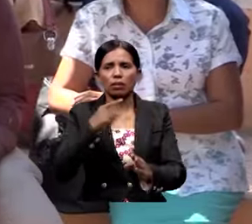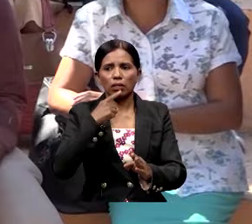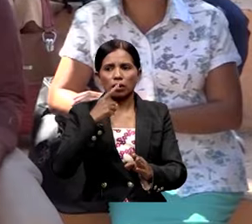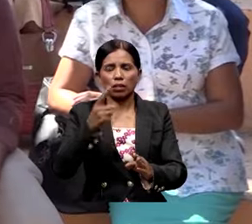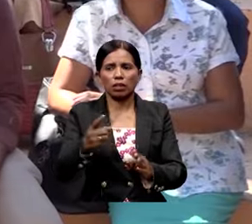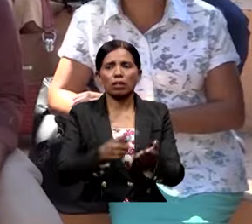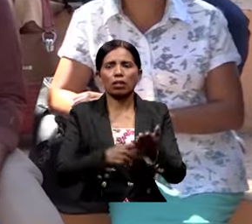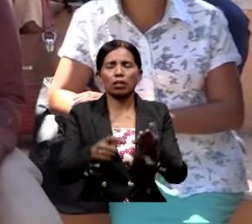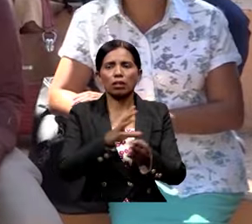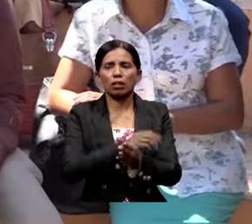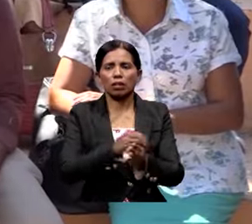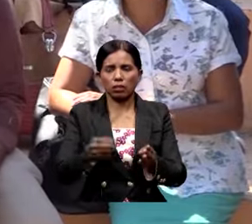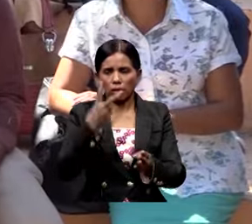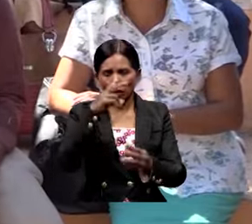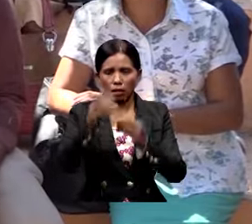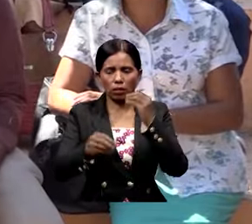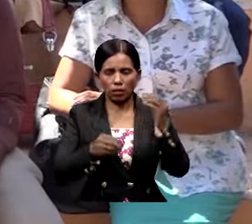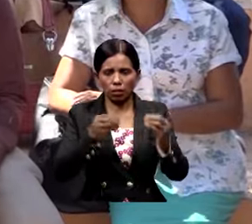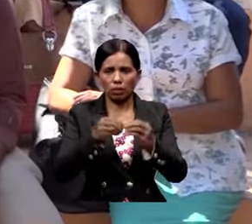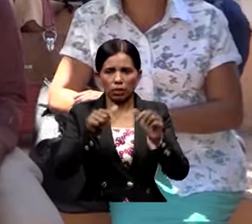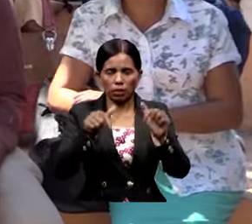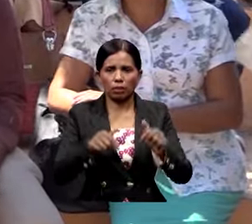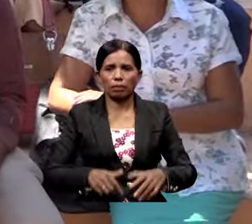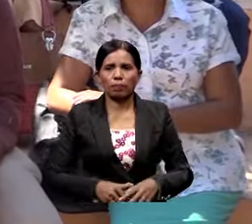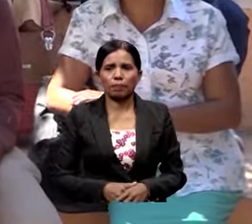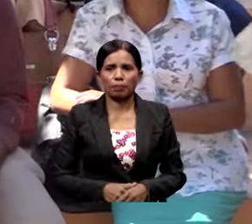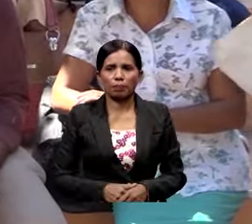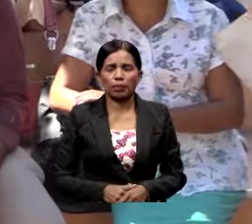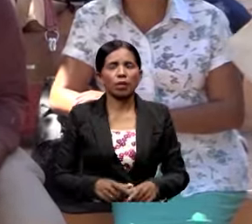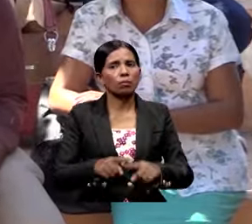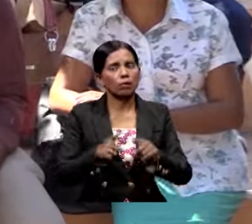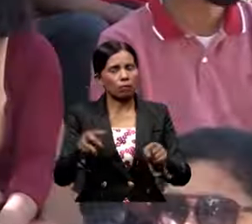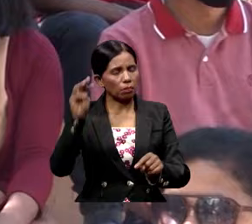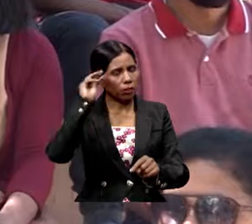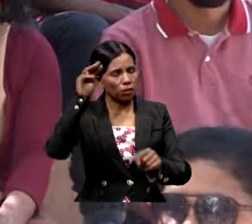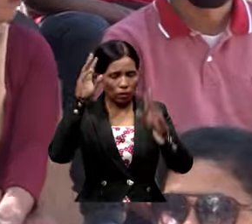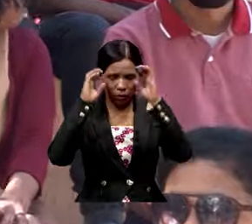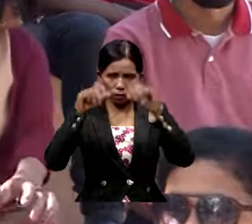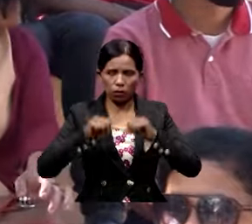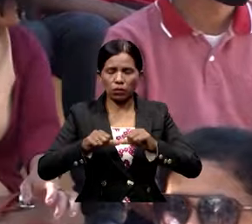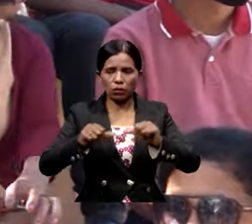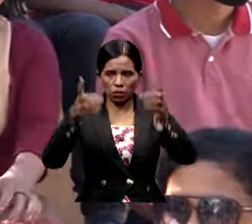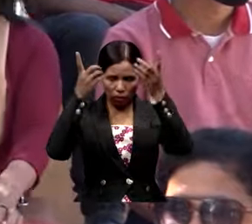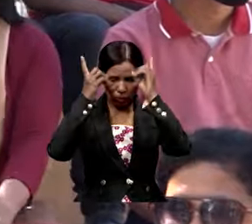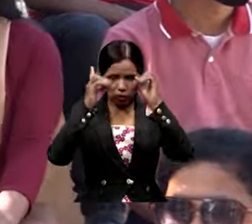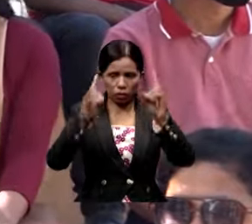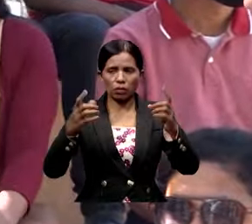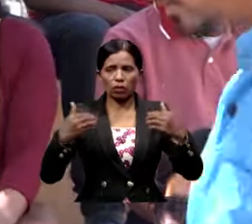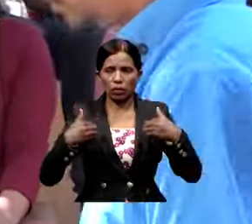técnico vocacional atu resolve polêmica. Mas o ministro da Educação continua a decisão nebe iha ona